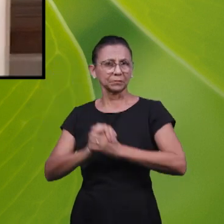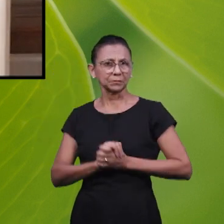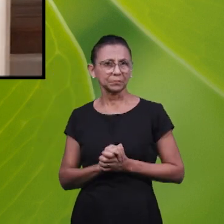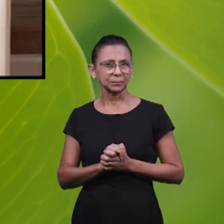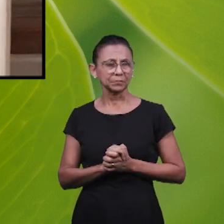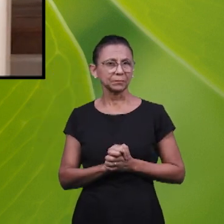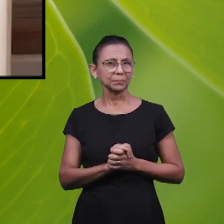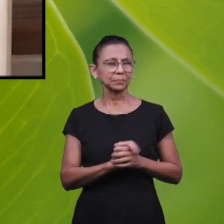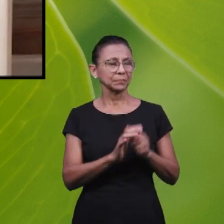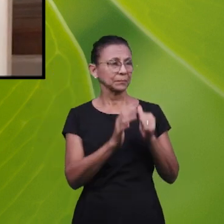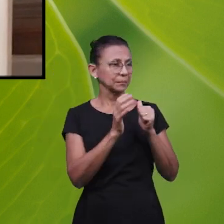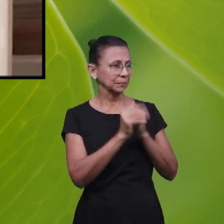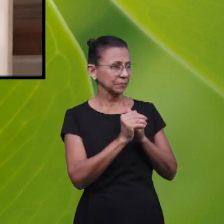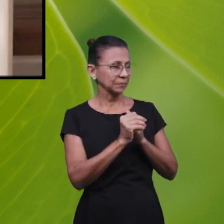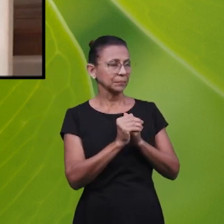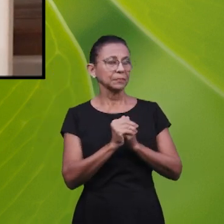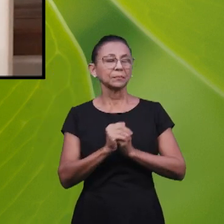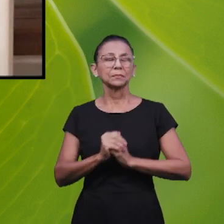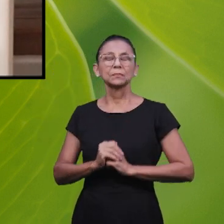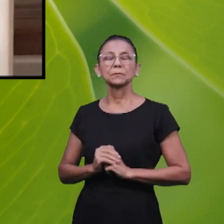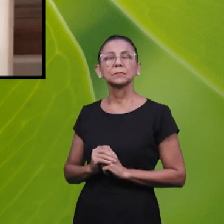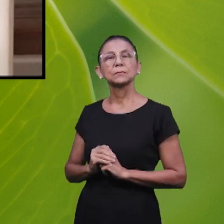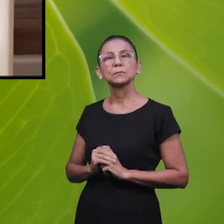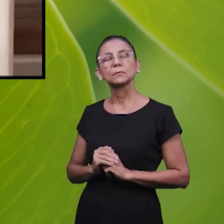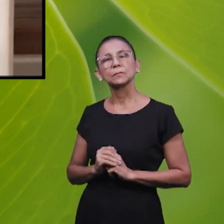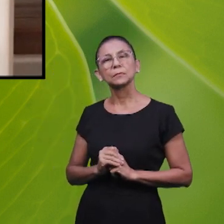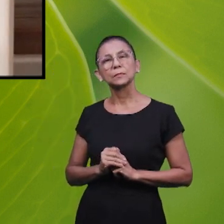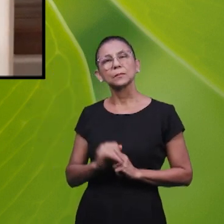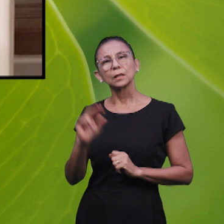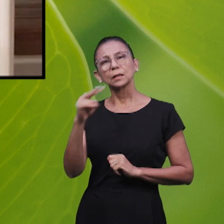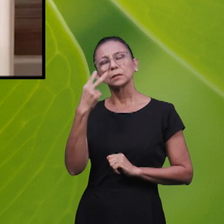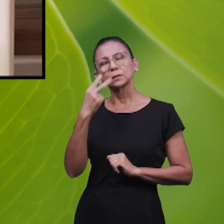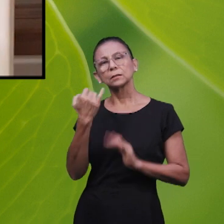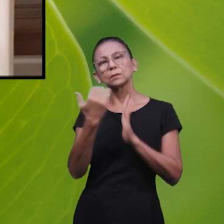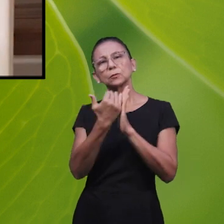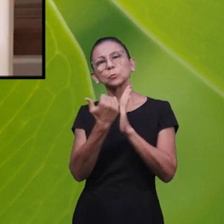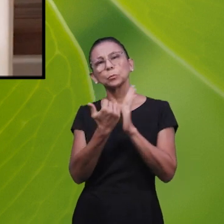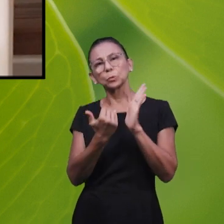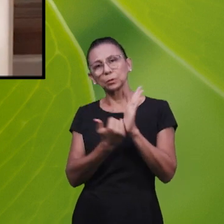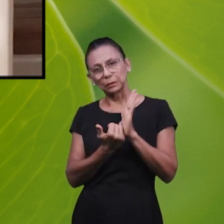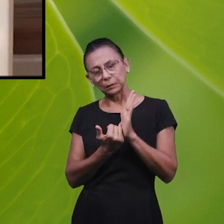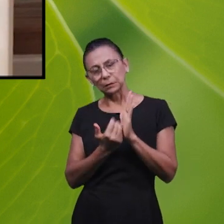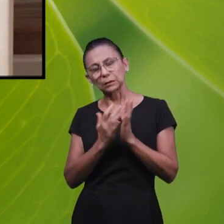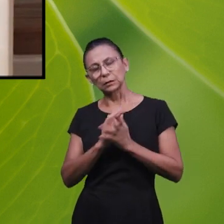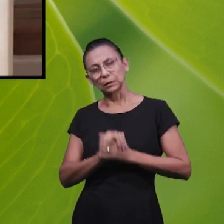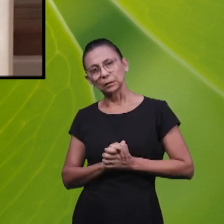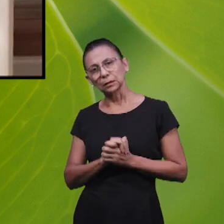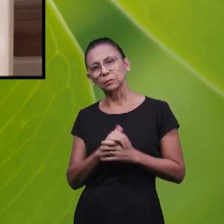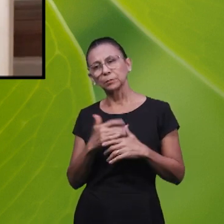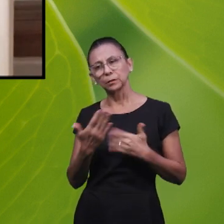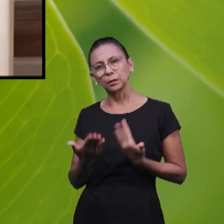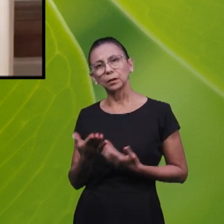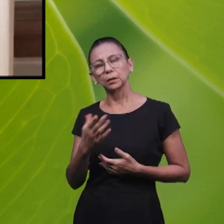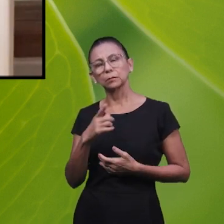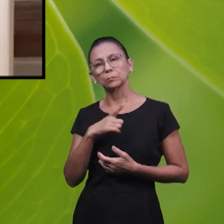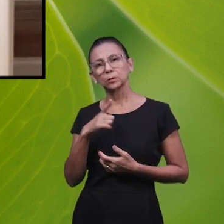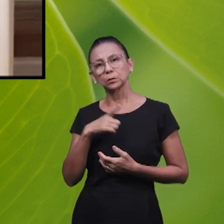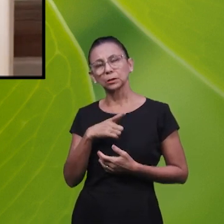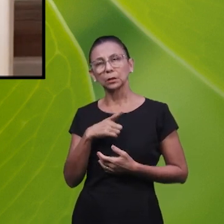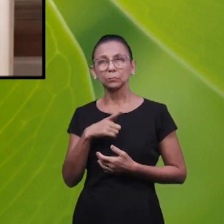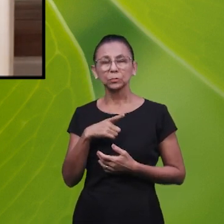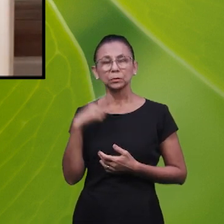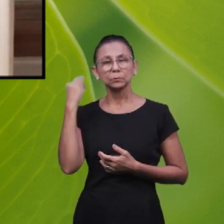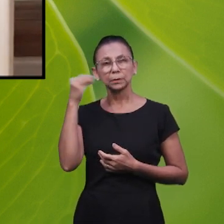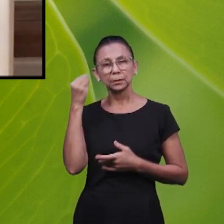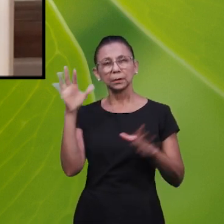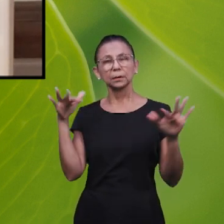Ministério do Pastor Raimundo Artini. Essa é a minha família, irmão Donete, o Davi do Vale e o Vinícius do Vale. O programa Anunciando o